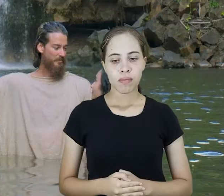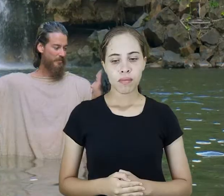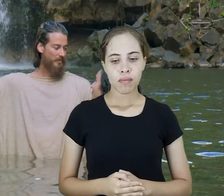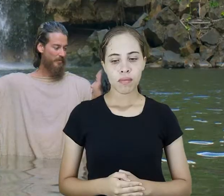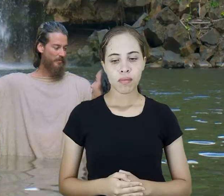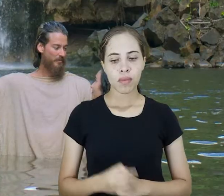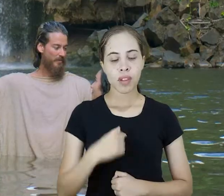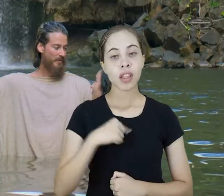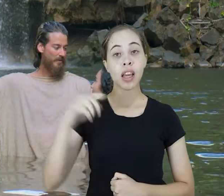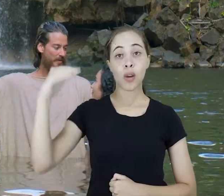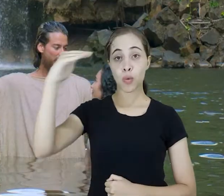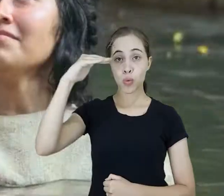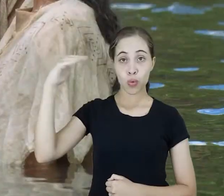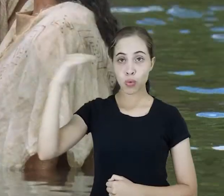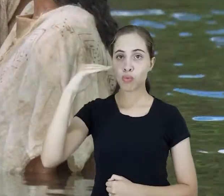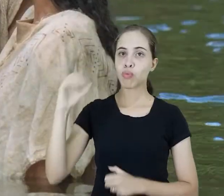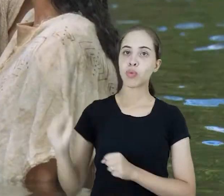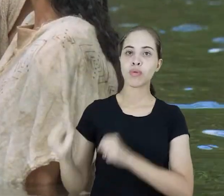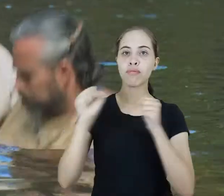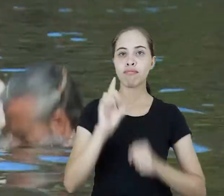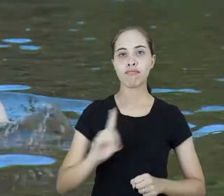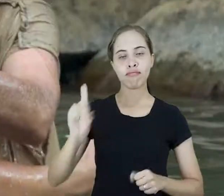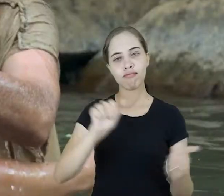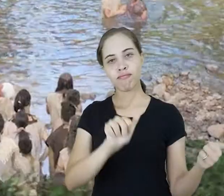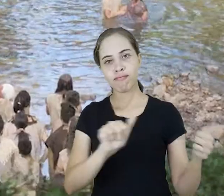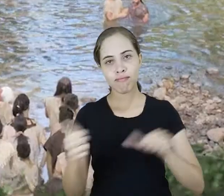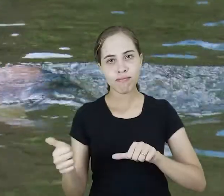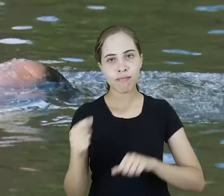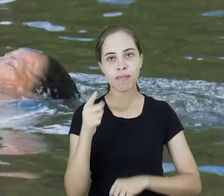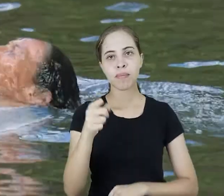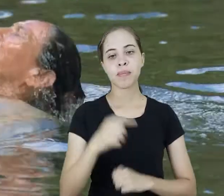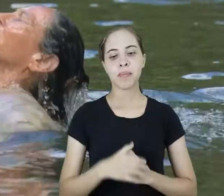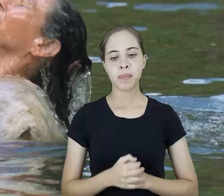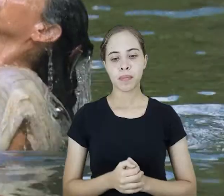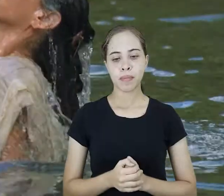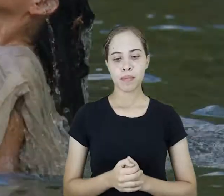Tendo a autoridade do Deus Todo-Poderoso, eu te batizo.